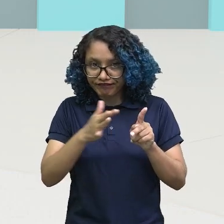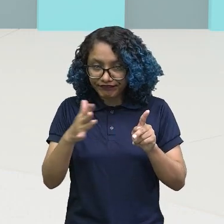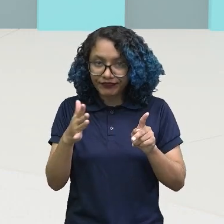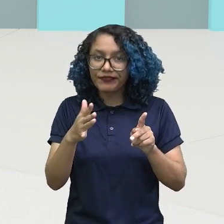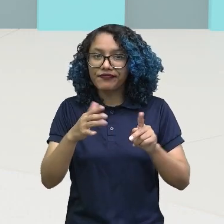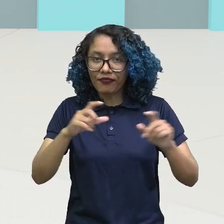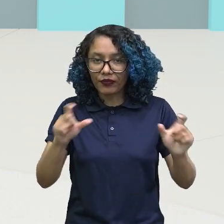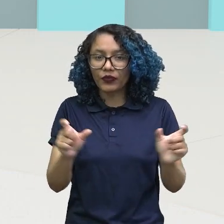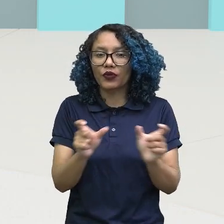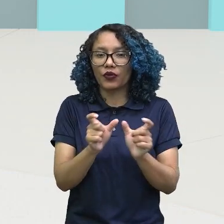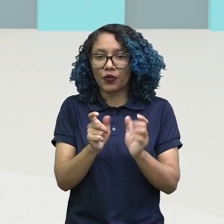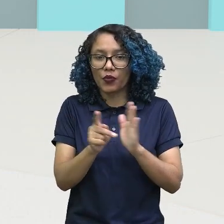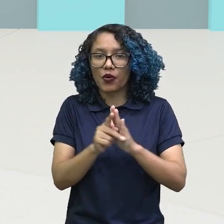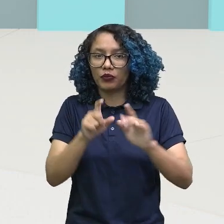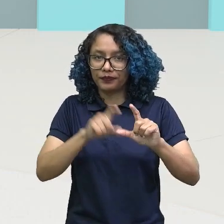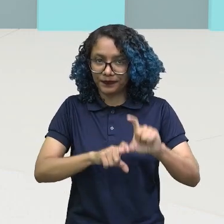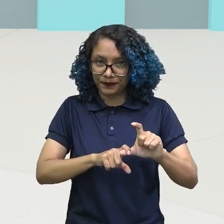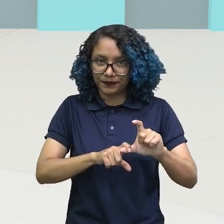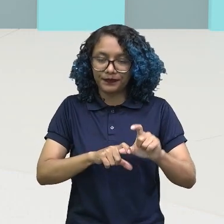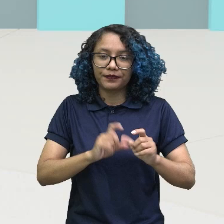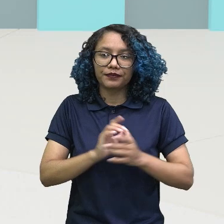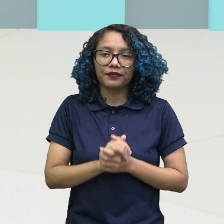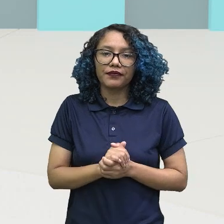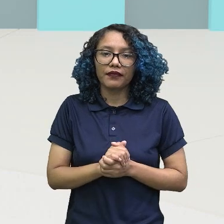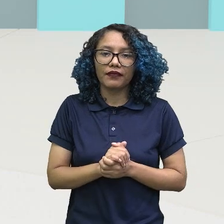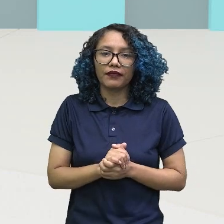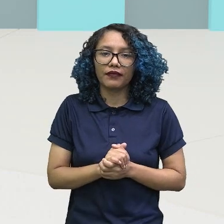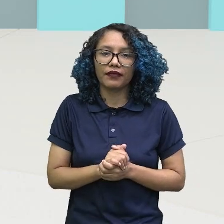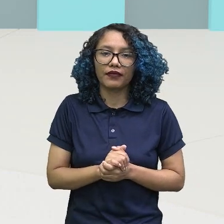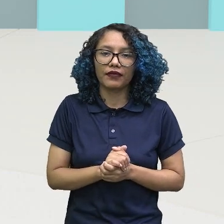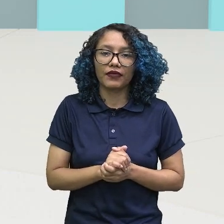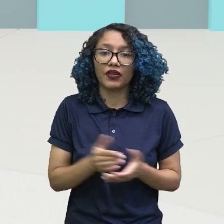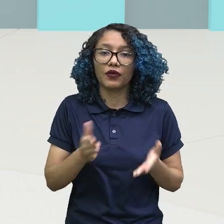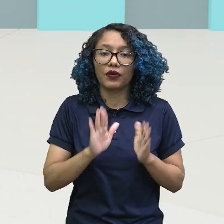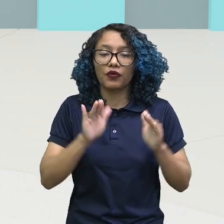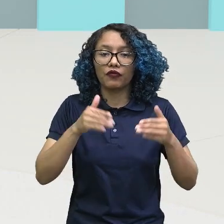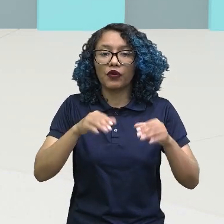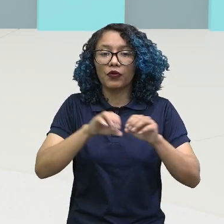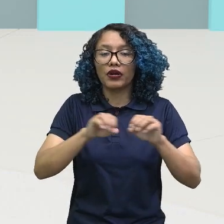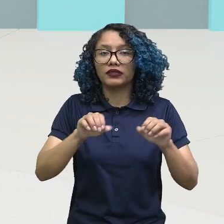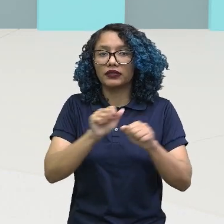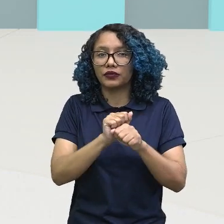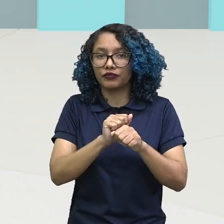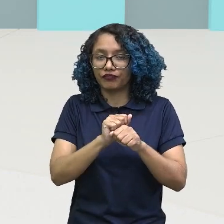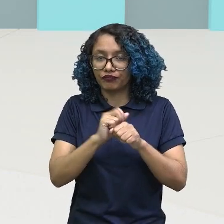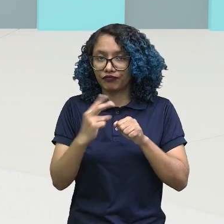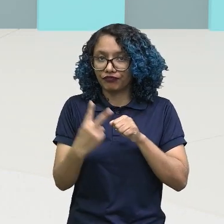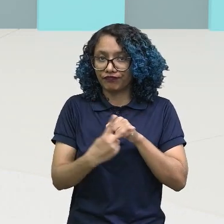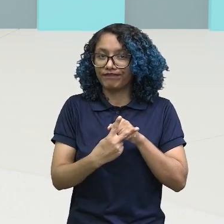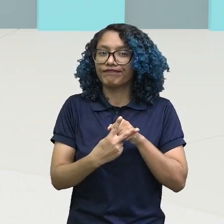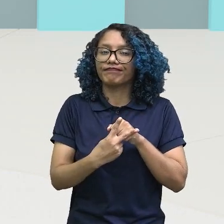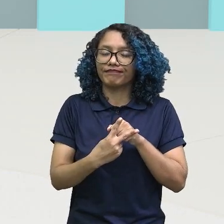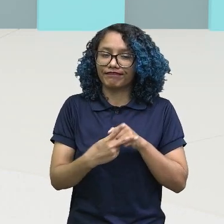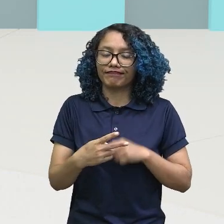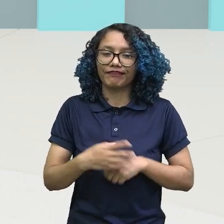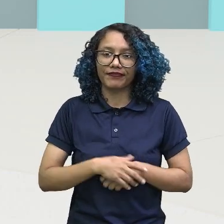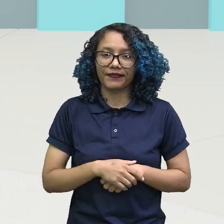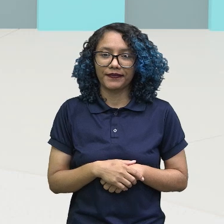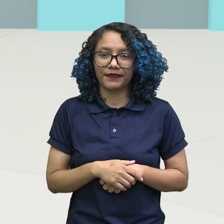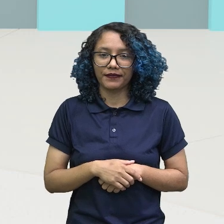por subordinação. E, nesse caso aqui, são as orações